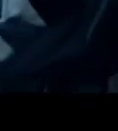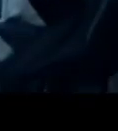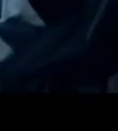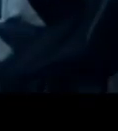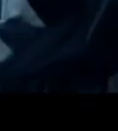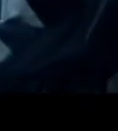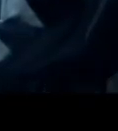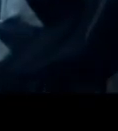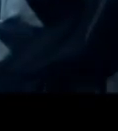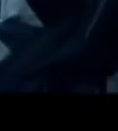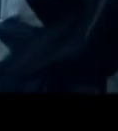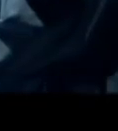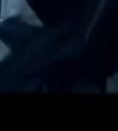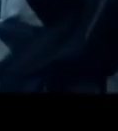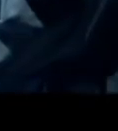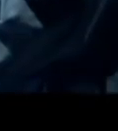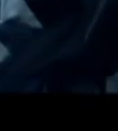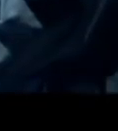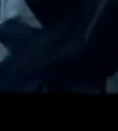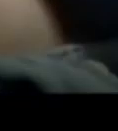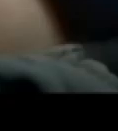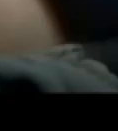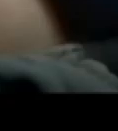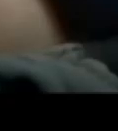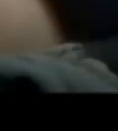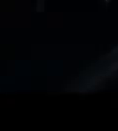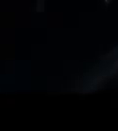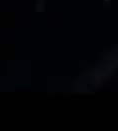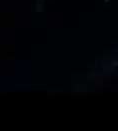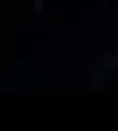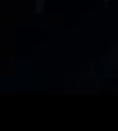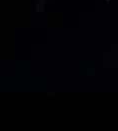Alô? Muito menos isso. Oi, tudo bem?